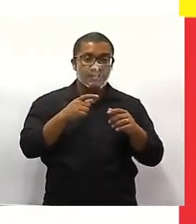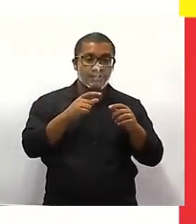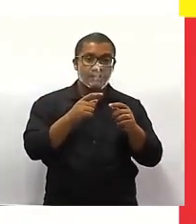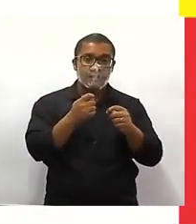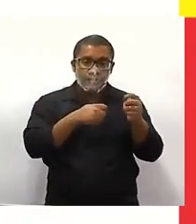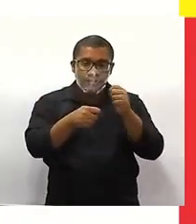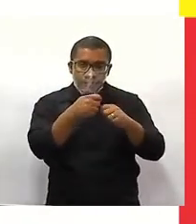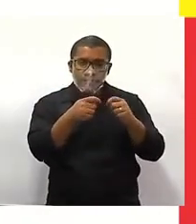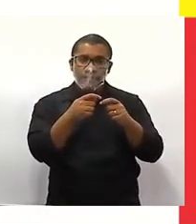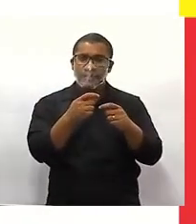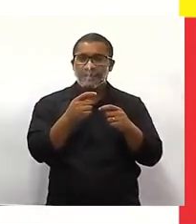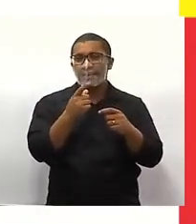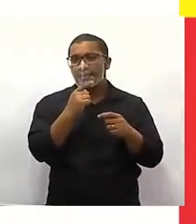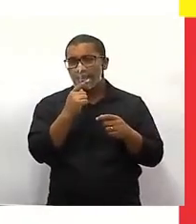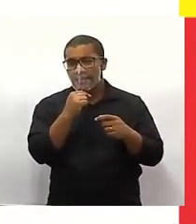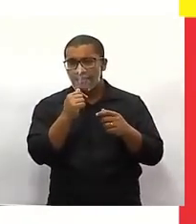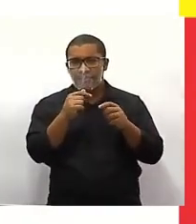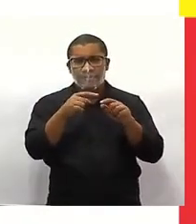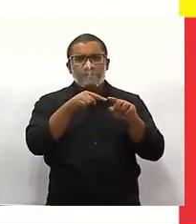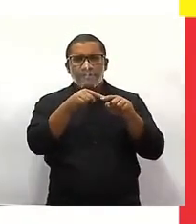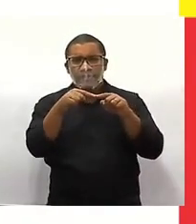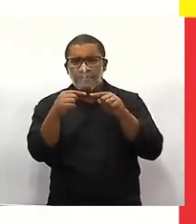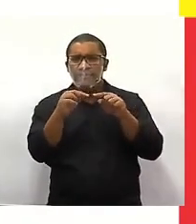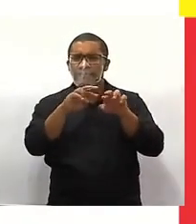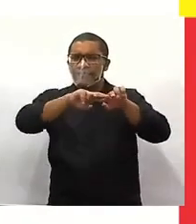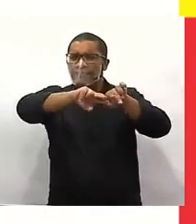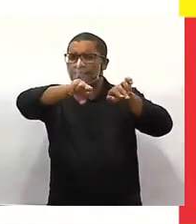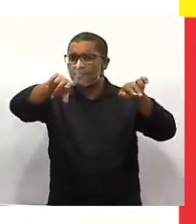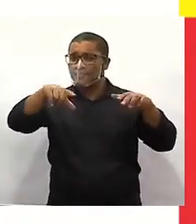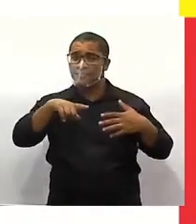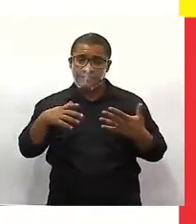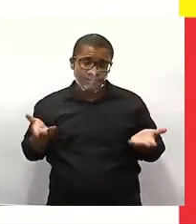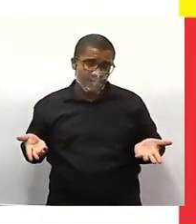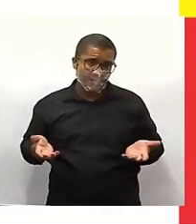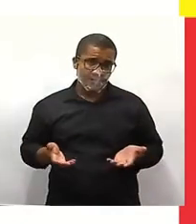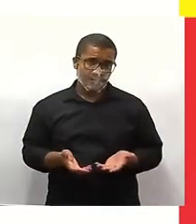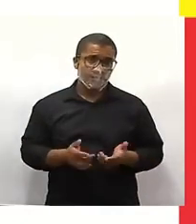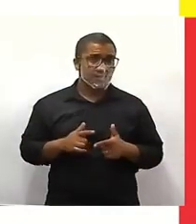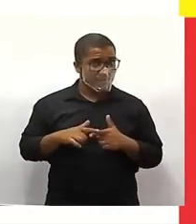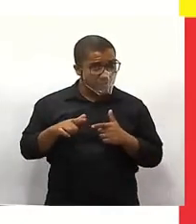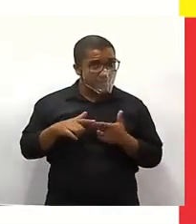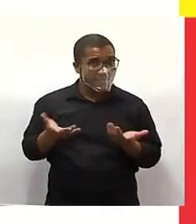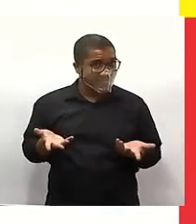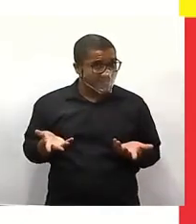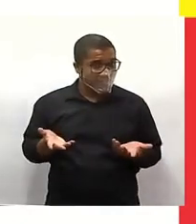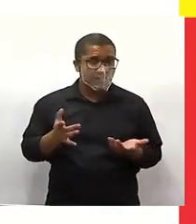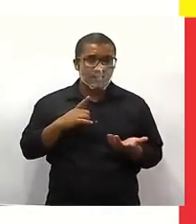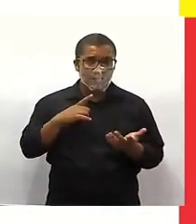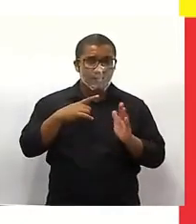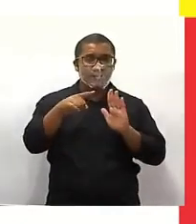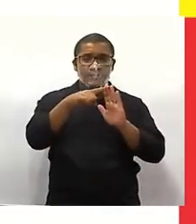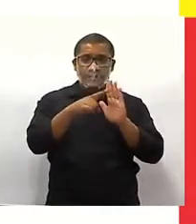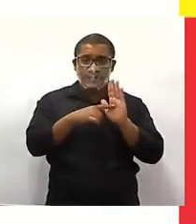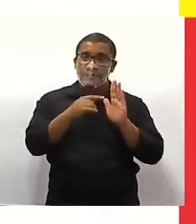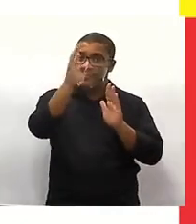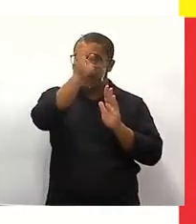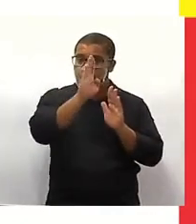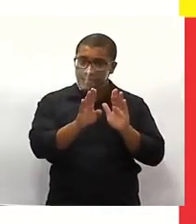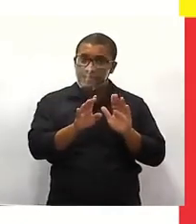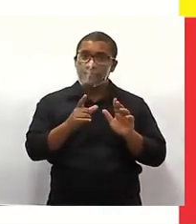do fluxo de água para os bairros, né? Então vai ter um problema. Então, esse programa nacional tem